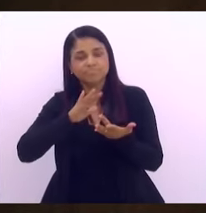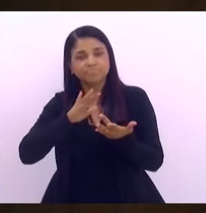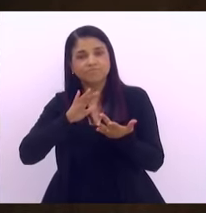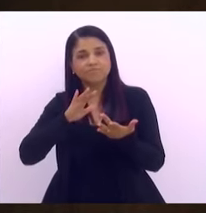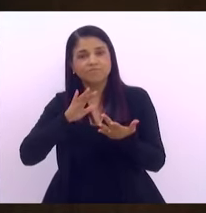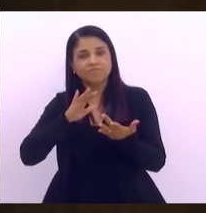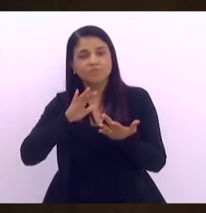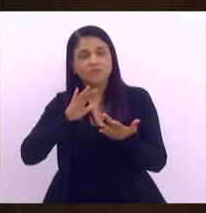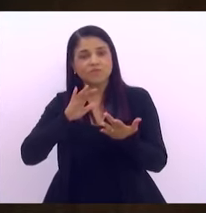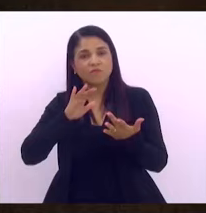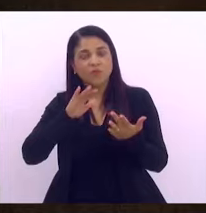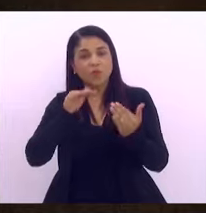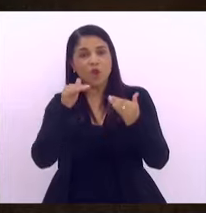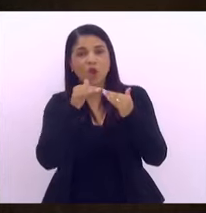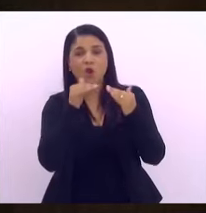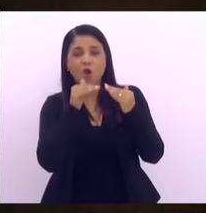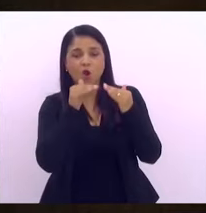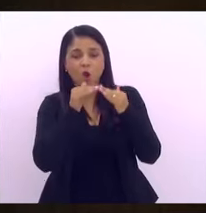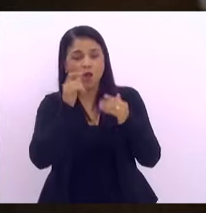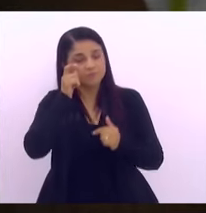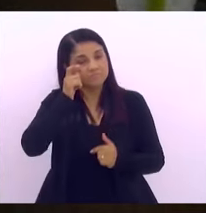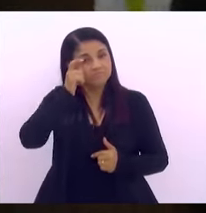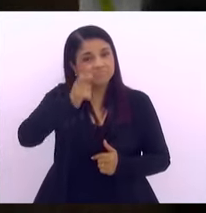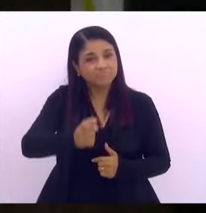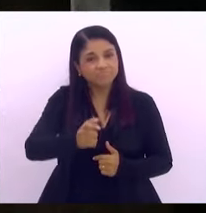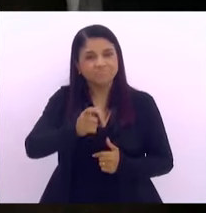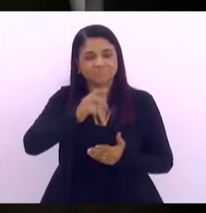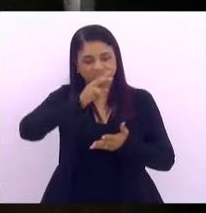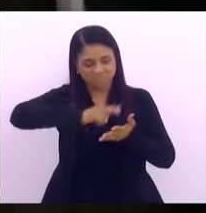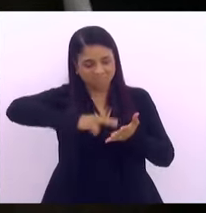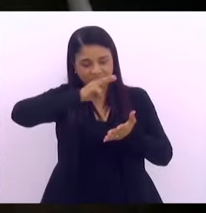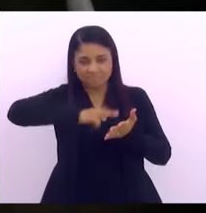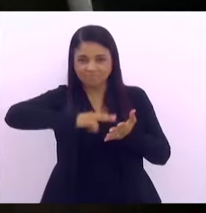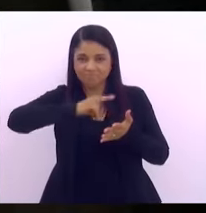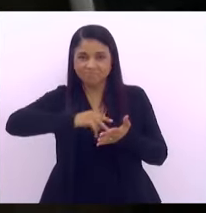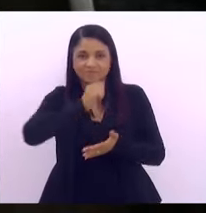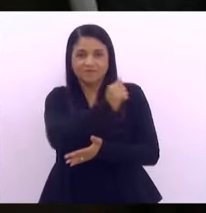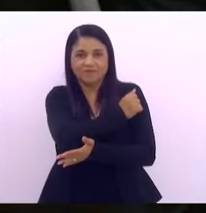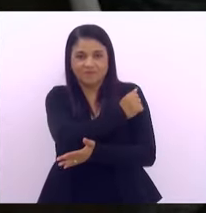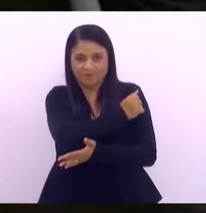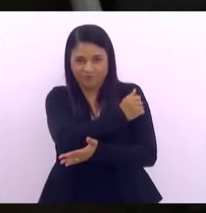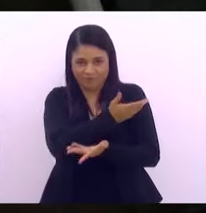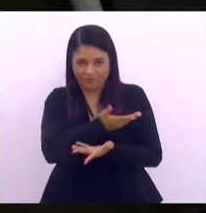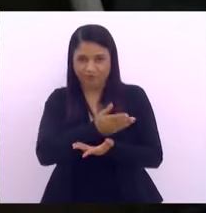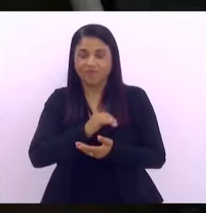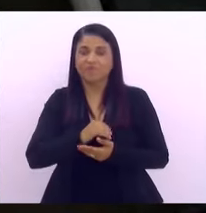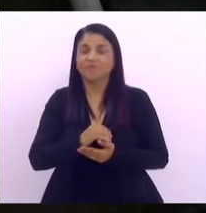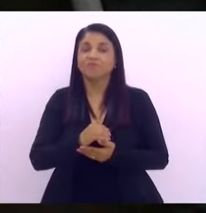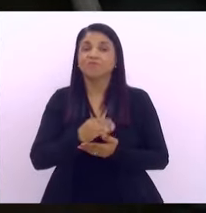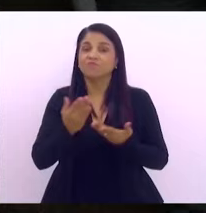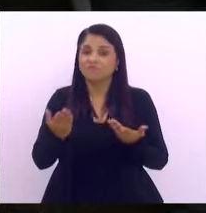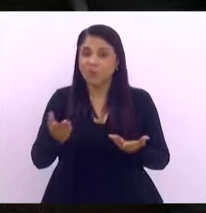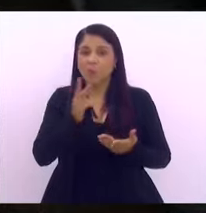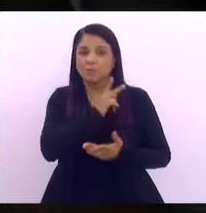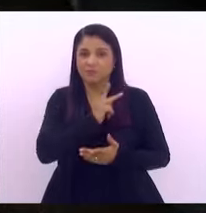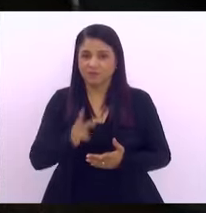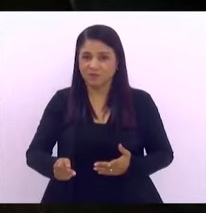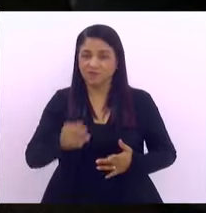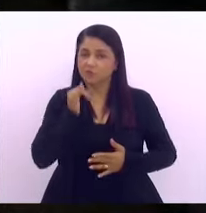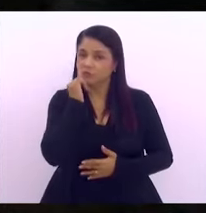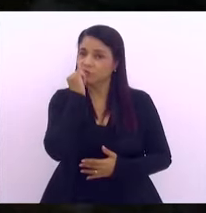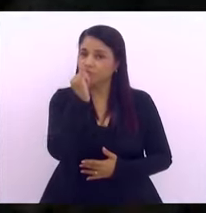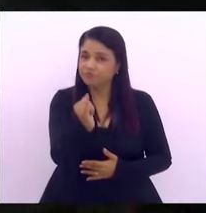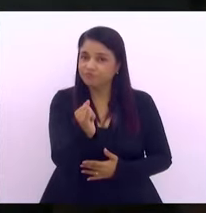seus próprios interesses de leitura. Assim posto, senhora presidente, estou me